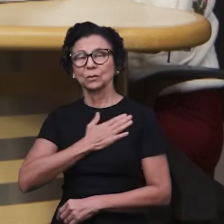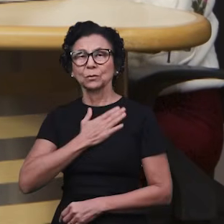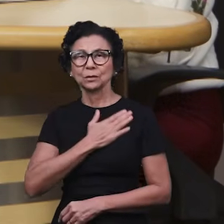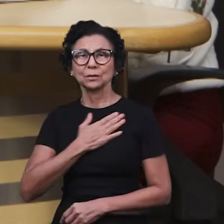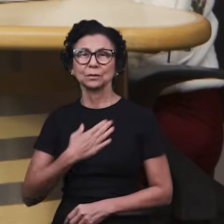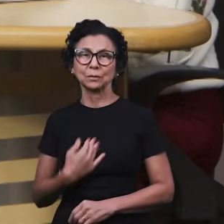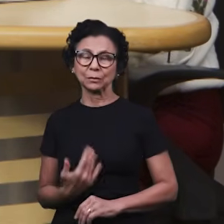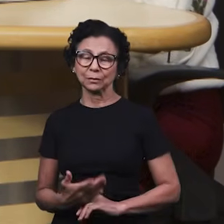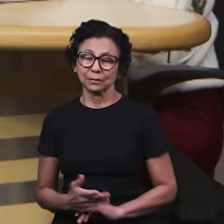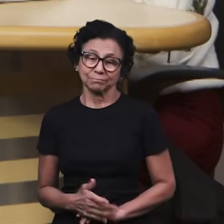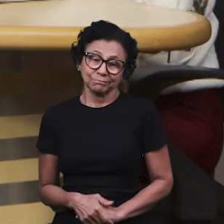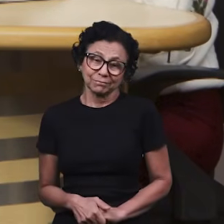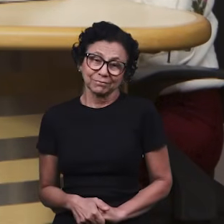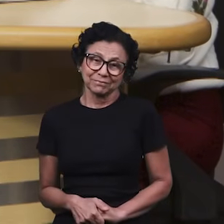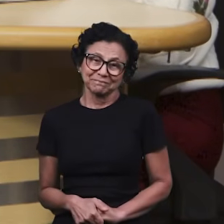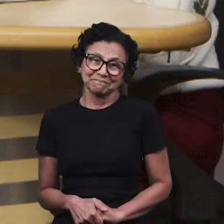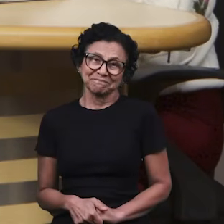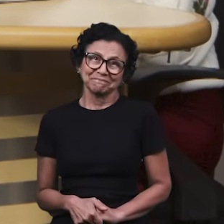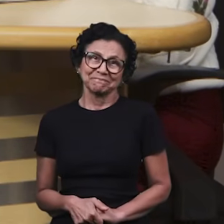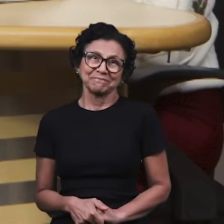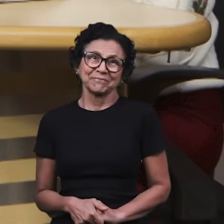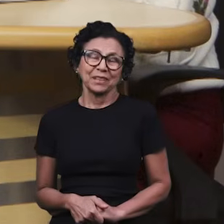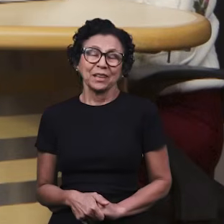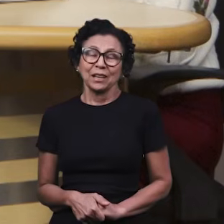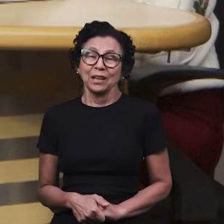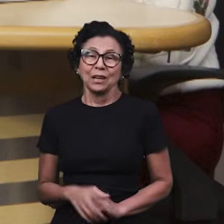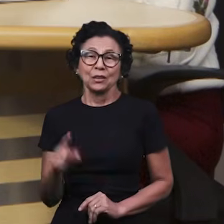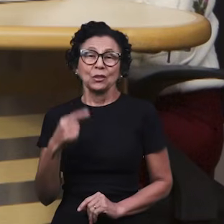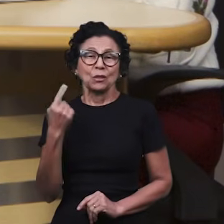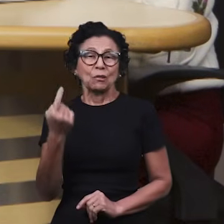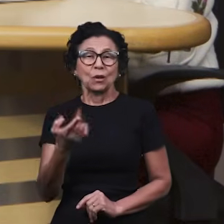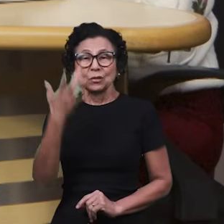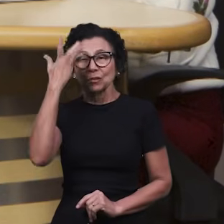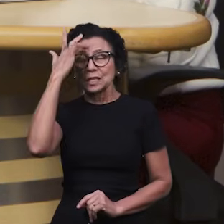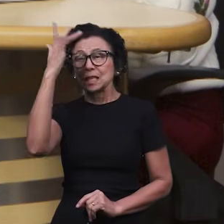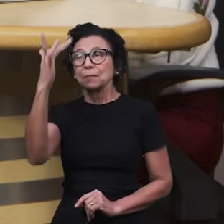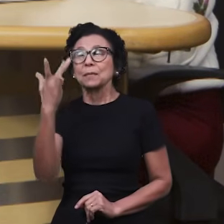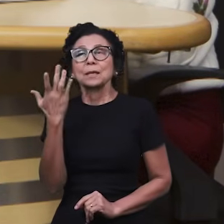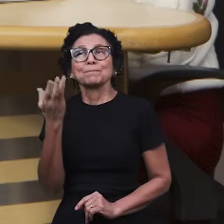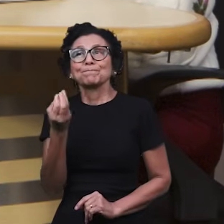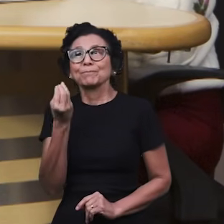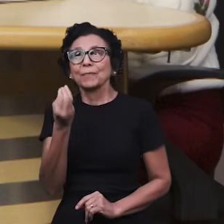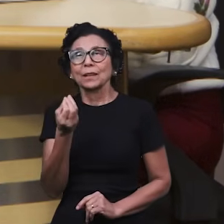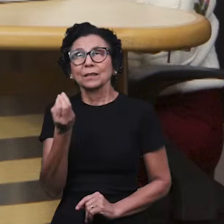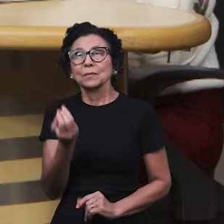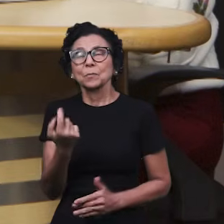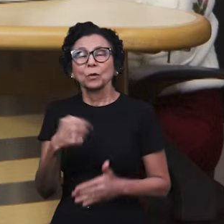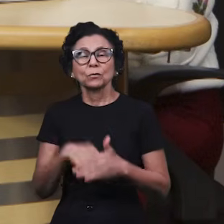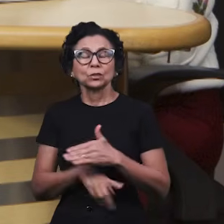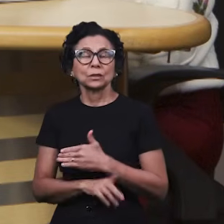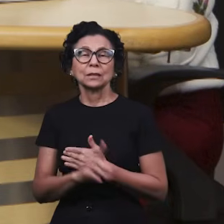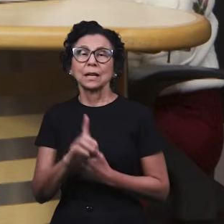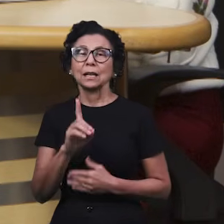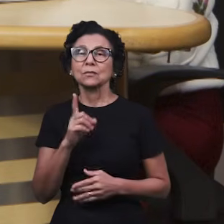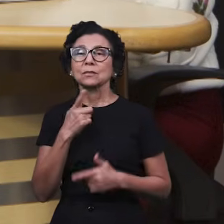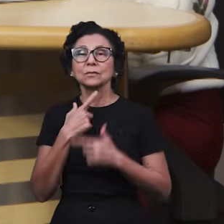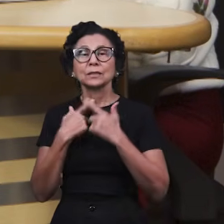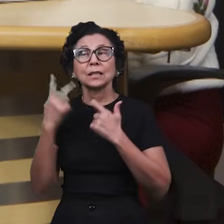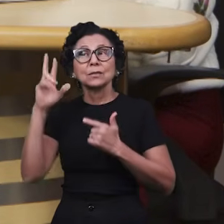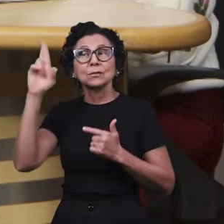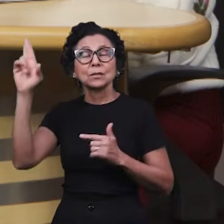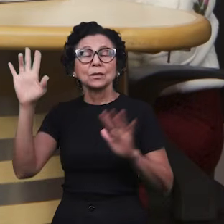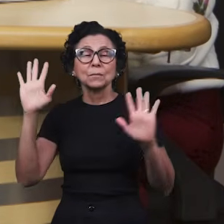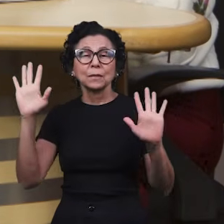quer fazer, nós só temos que nos dispor, ir adiante, levar a preciosa semente, né, que ainda tem muitas vidas que precisam